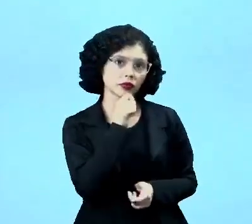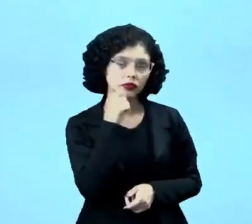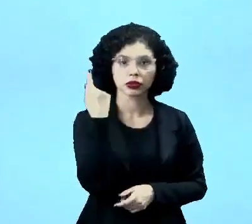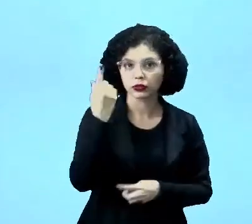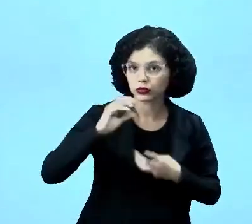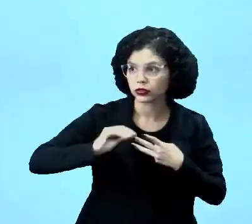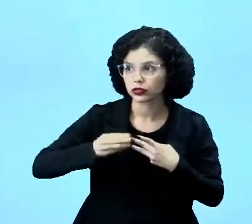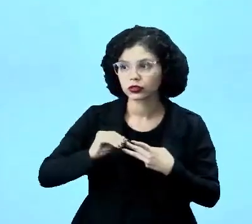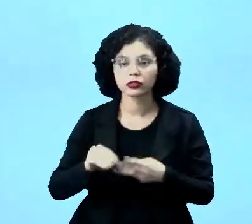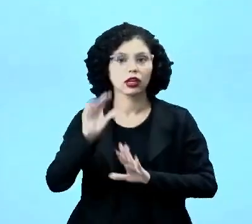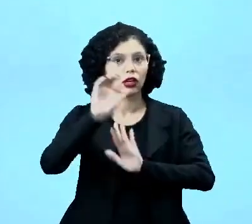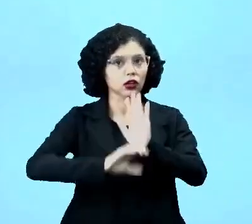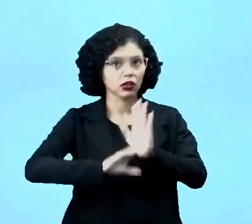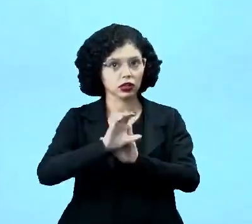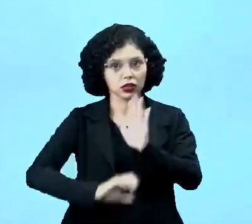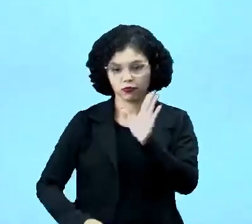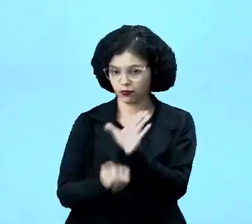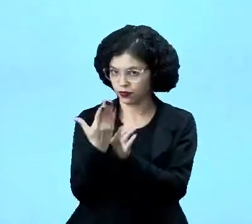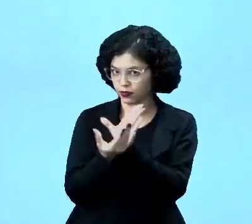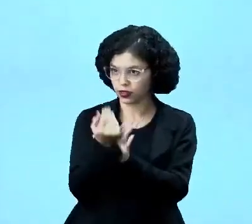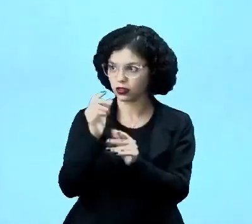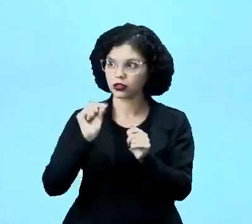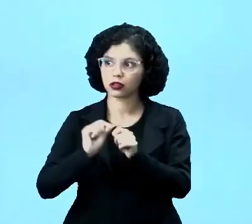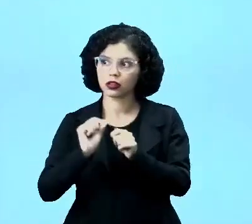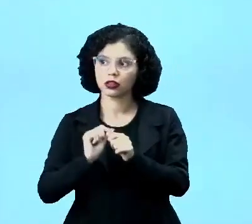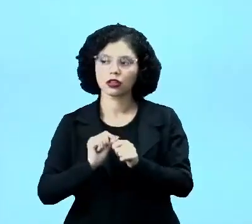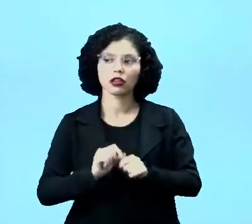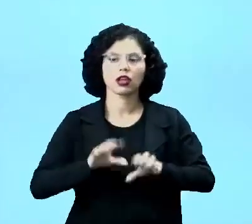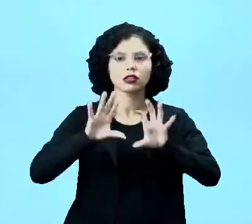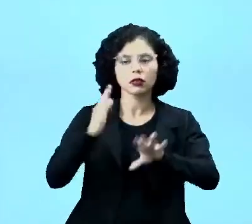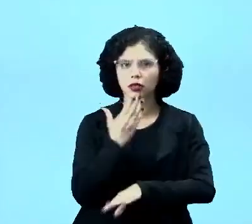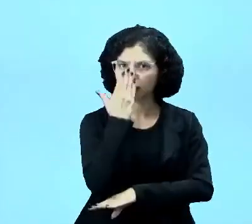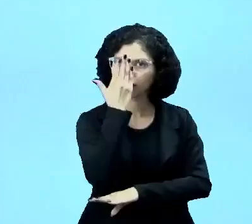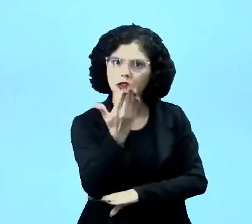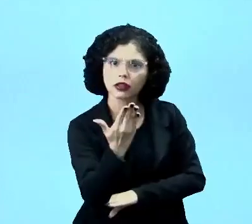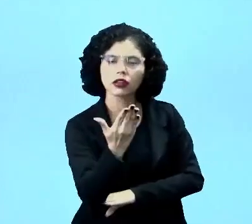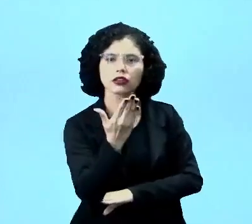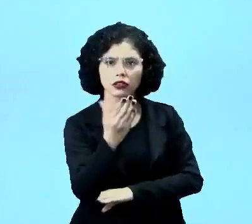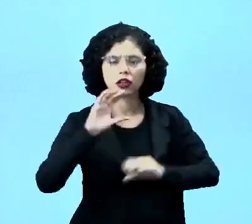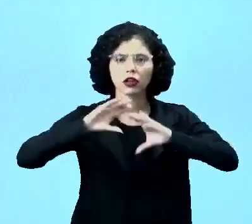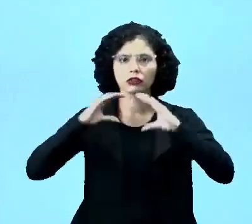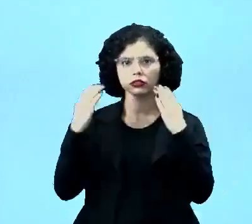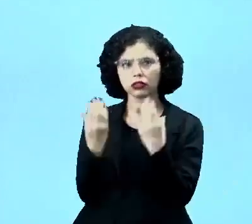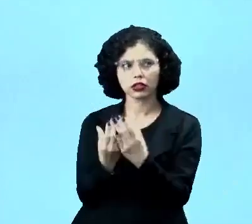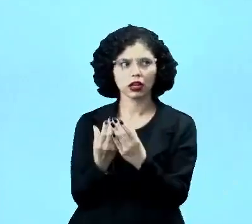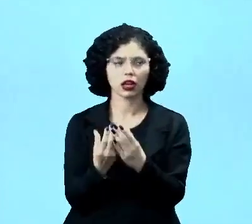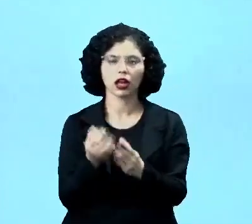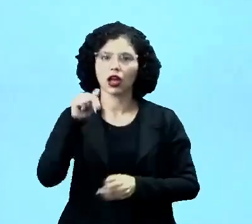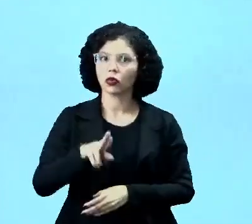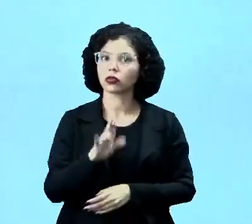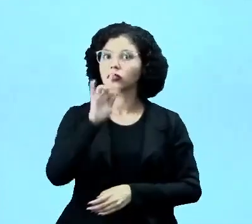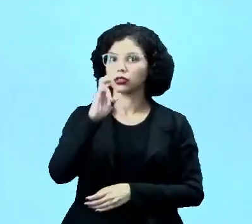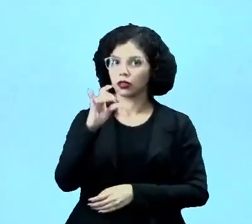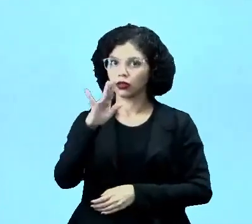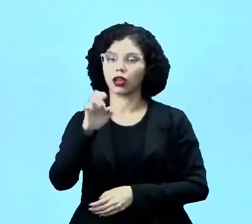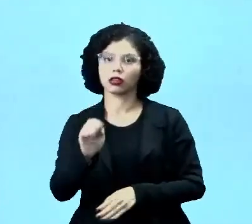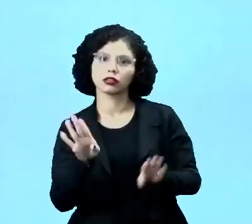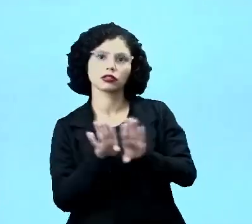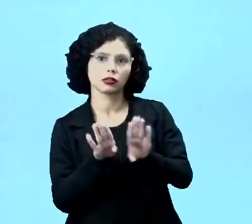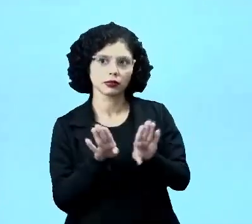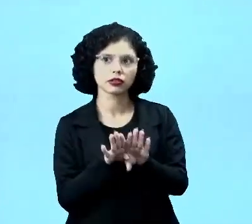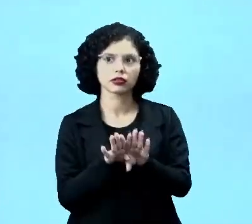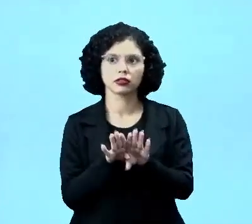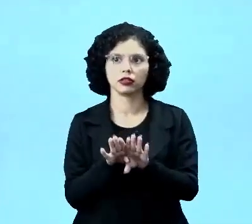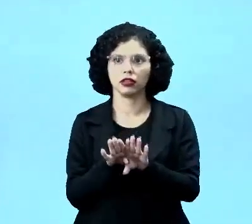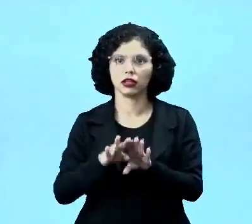uma célula em sua constituição. E com isso a gente vai ver mais à frente que nós temos os seres unicelulares e também os